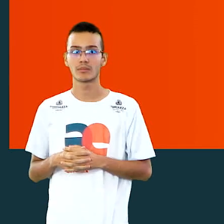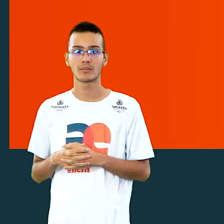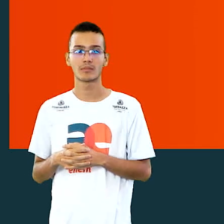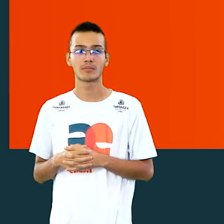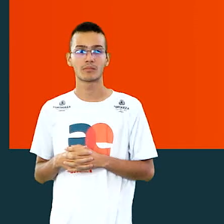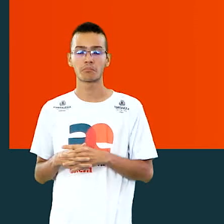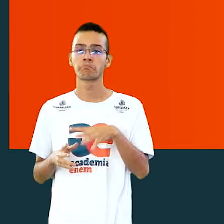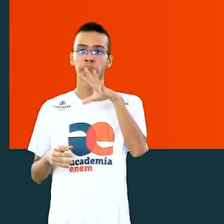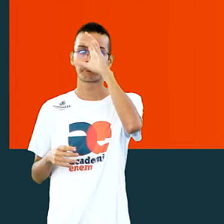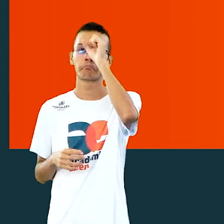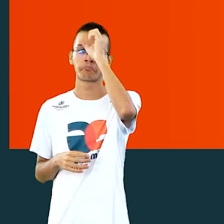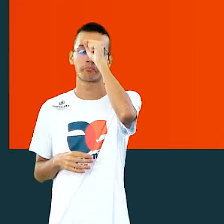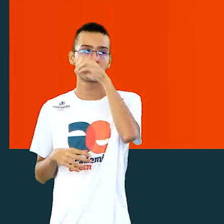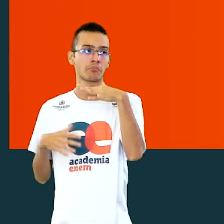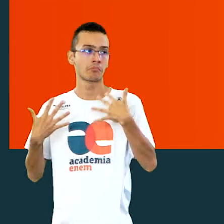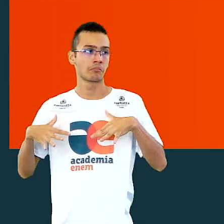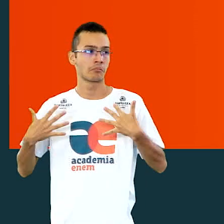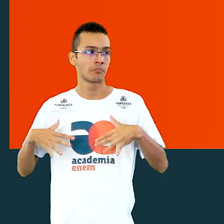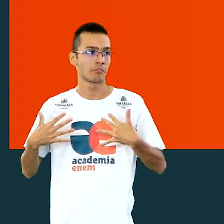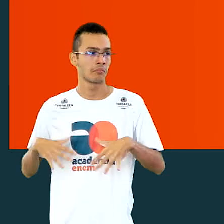Oi.